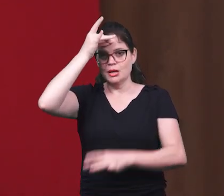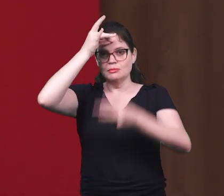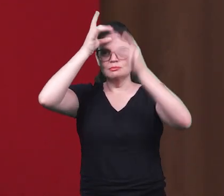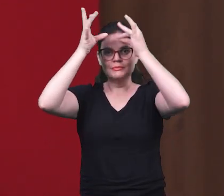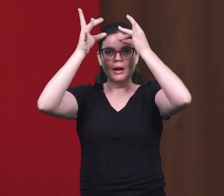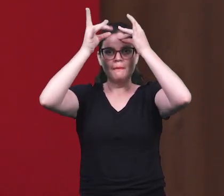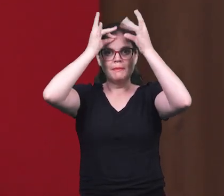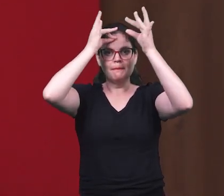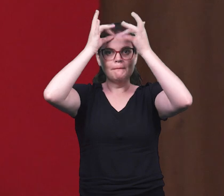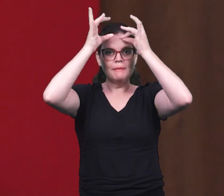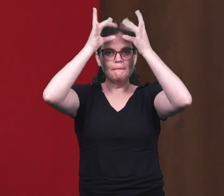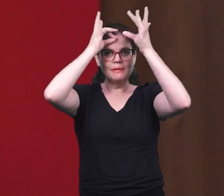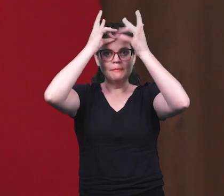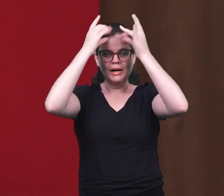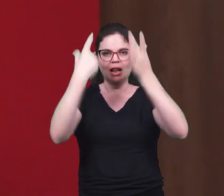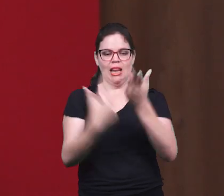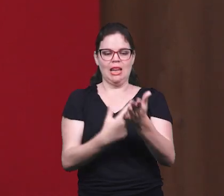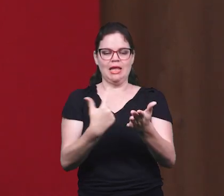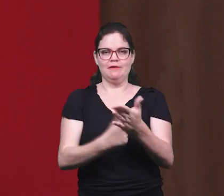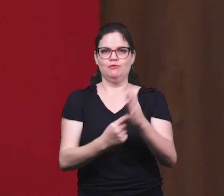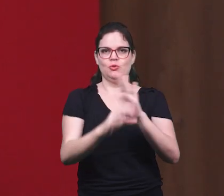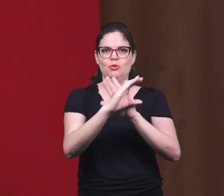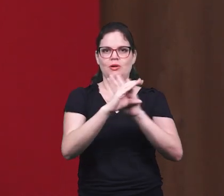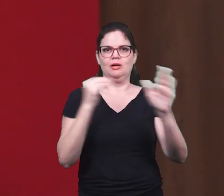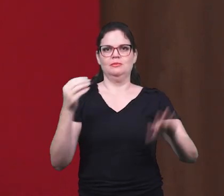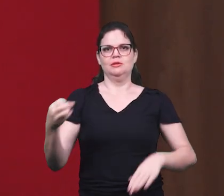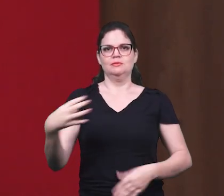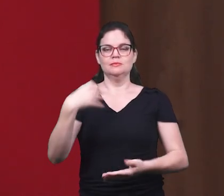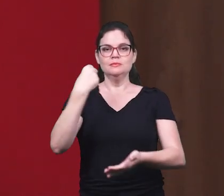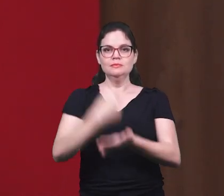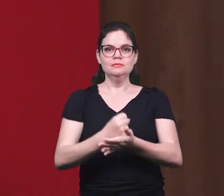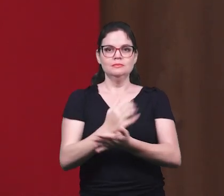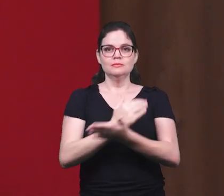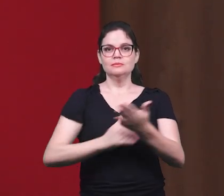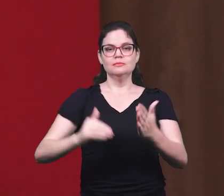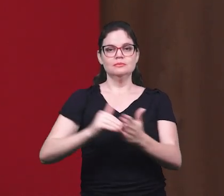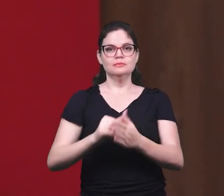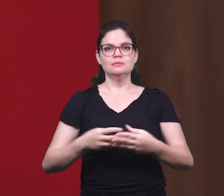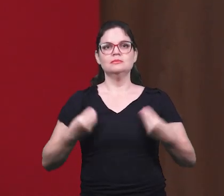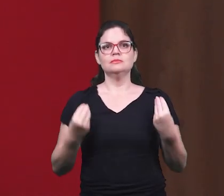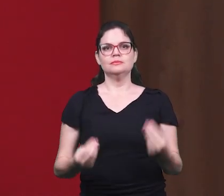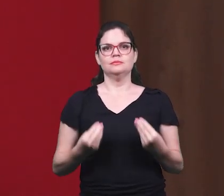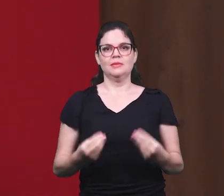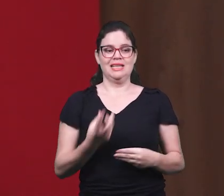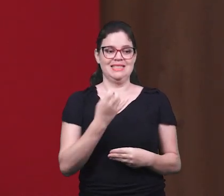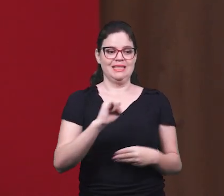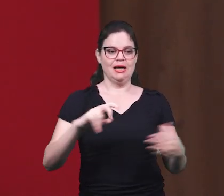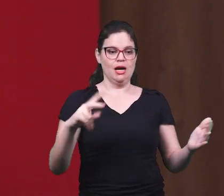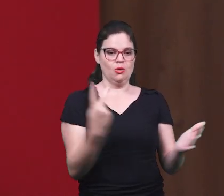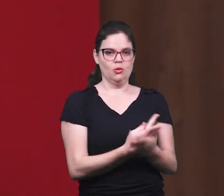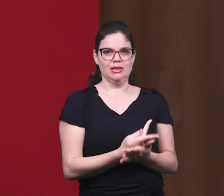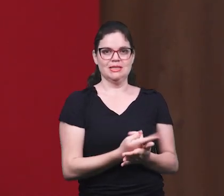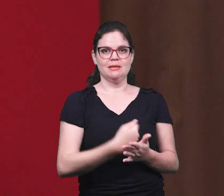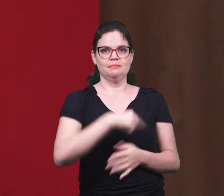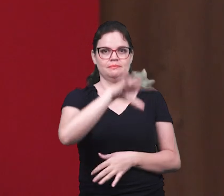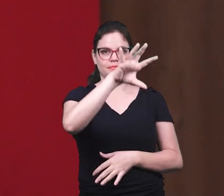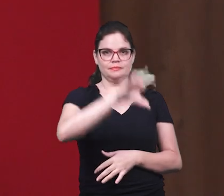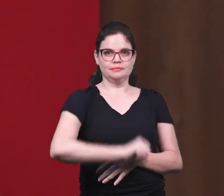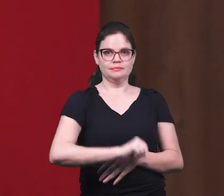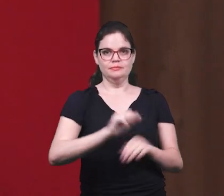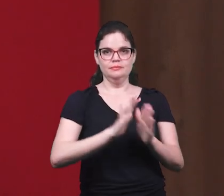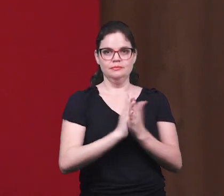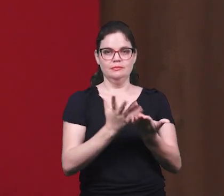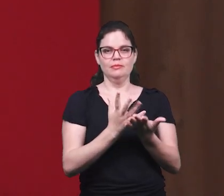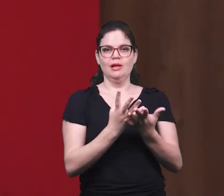decoravam os livros e os capítulos do Novo Testamento para que se queimasse, ou como era